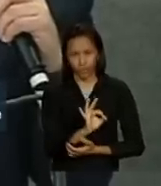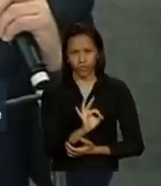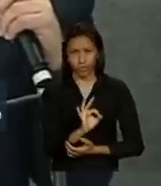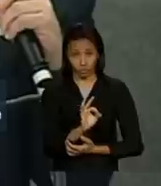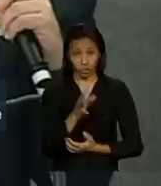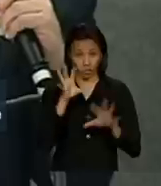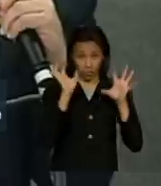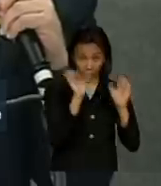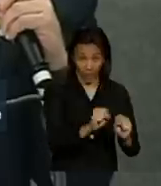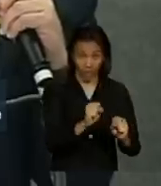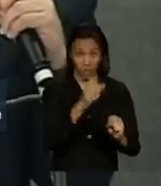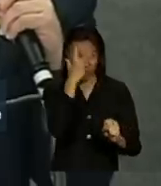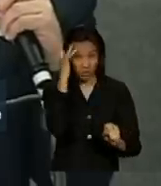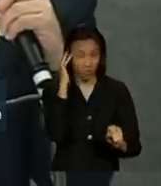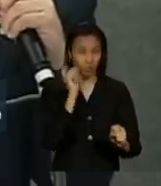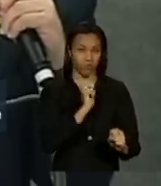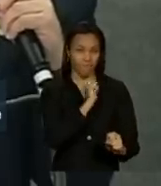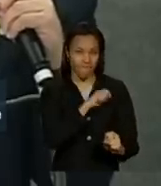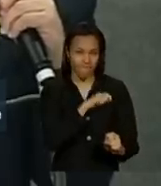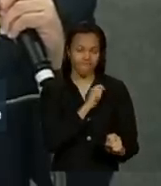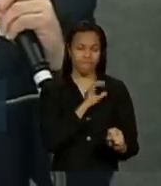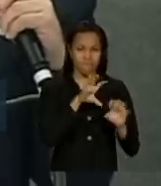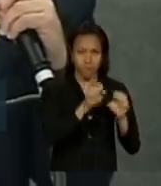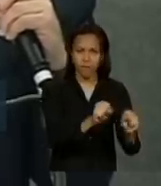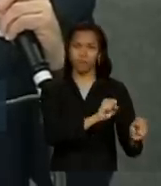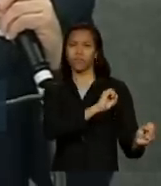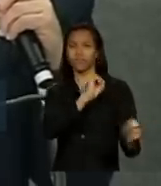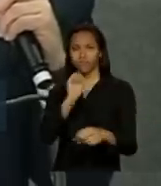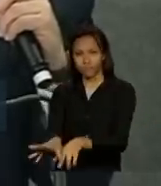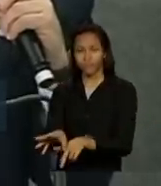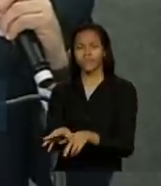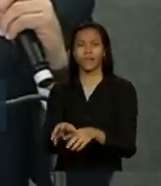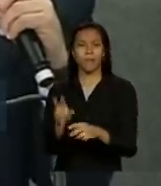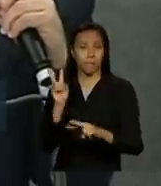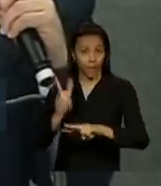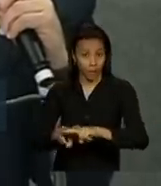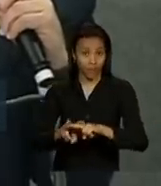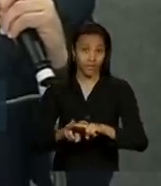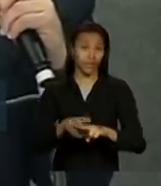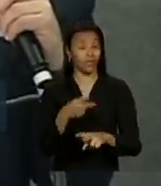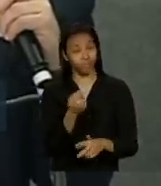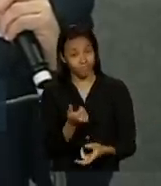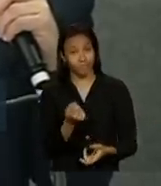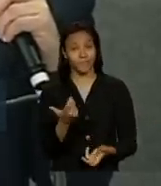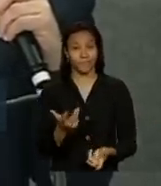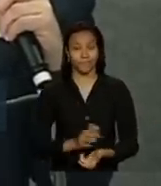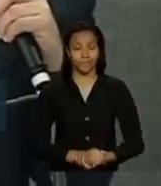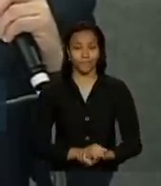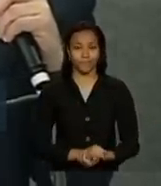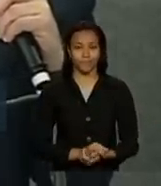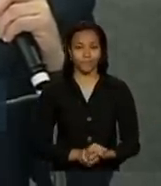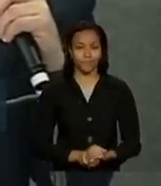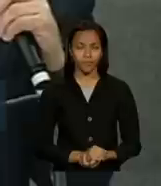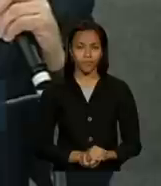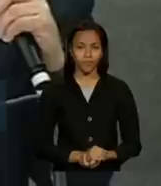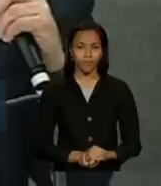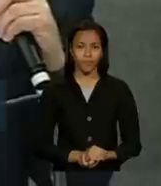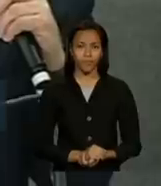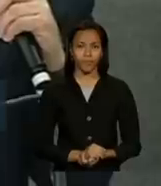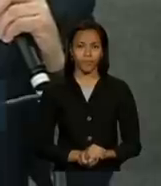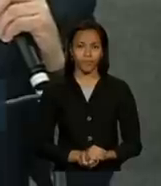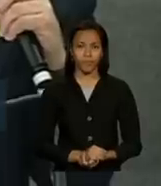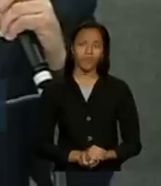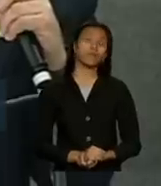ir para prisão tá certo é um prêmio ou é um estímulo enorme da tomada de risco né Eh